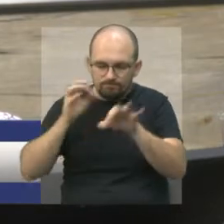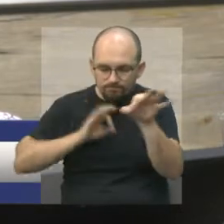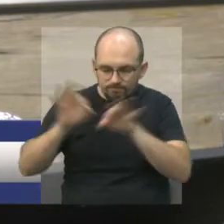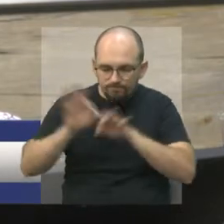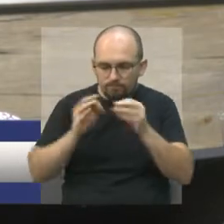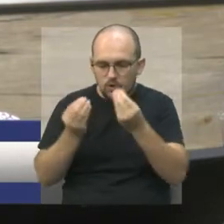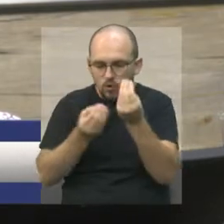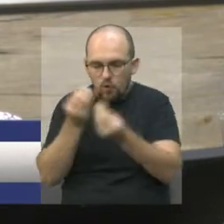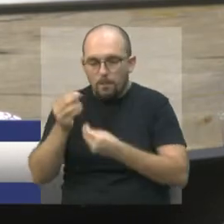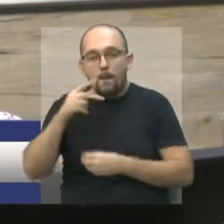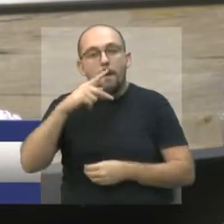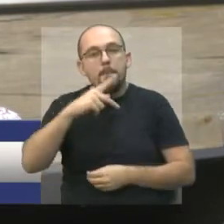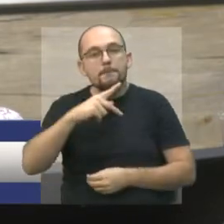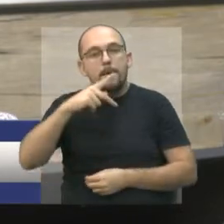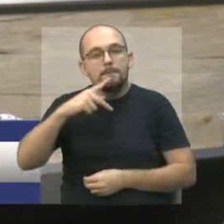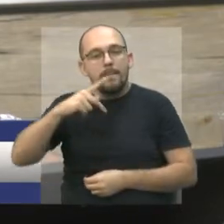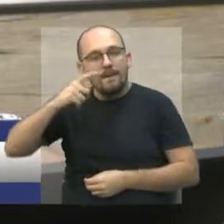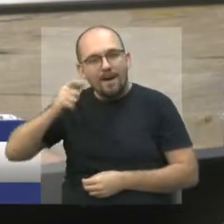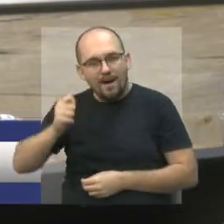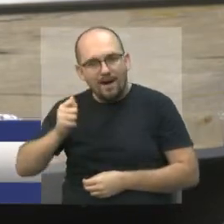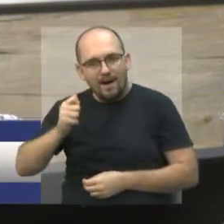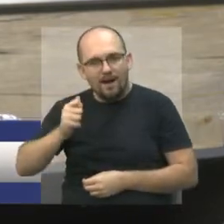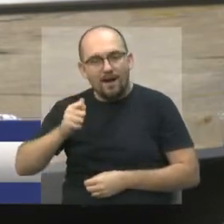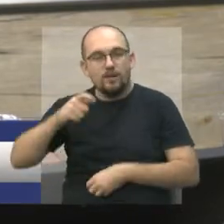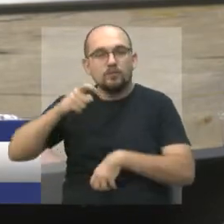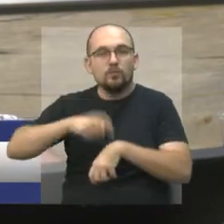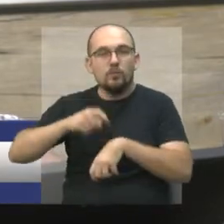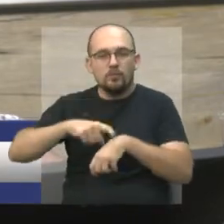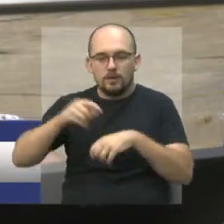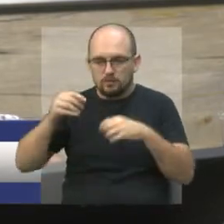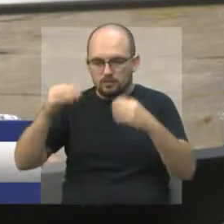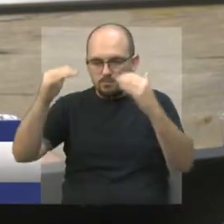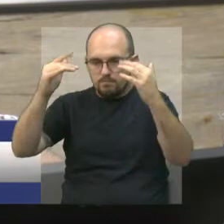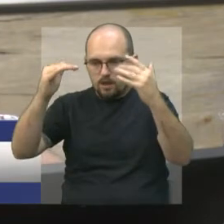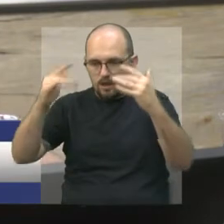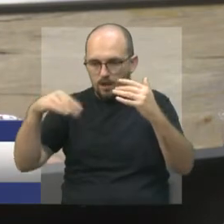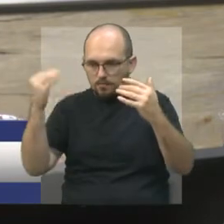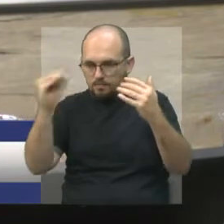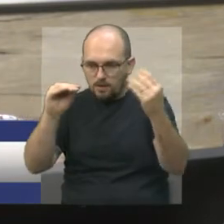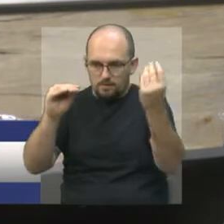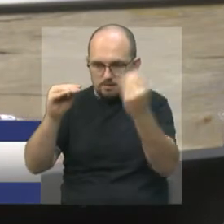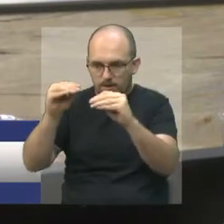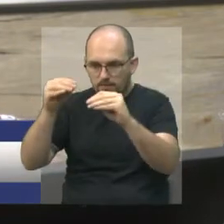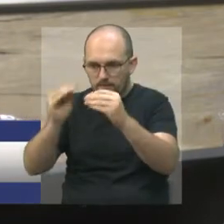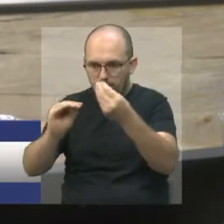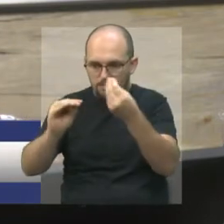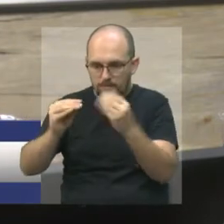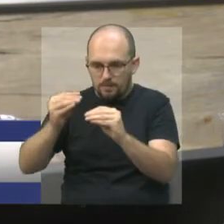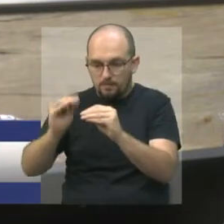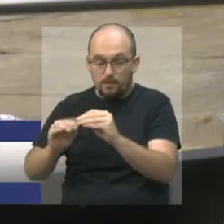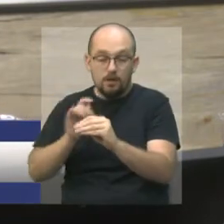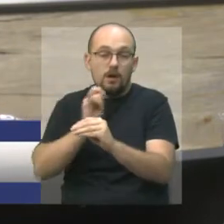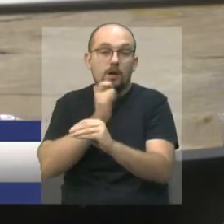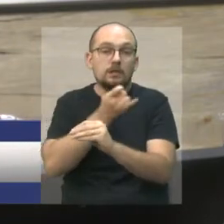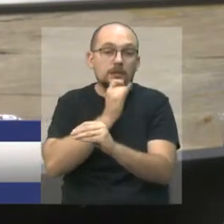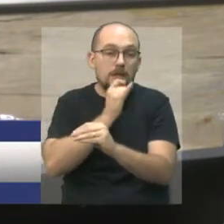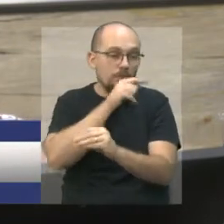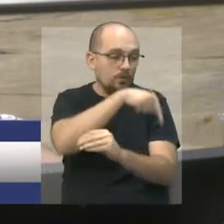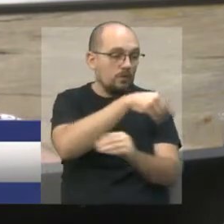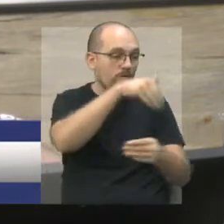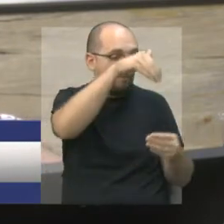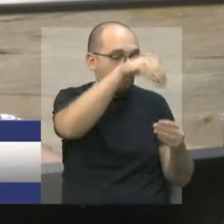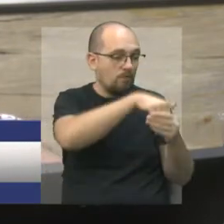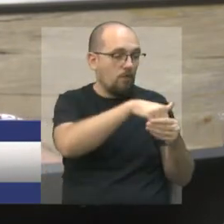plano plurianual, o momento oportuno para... E se nós votarmos aqui, não só...